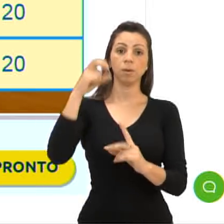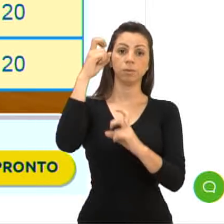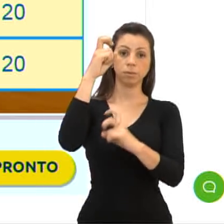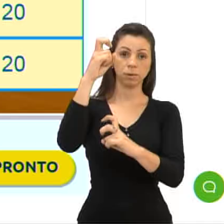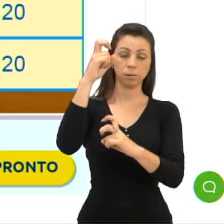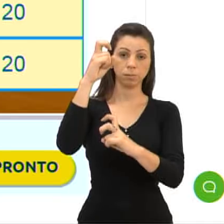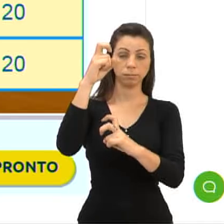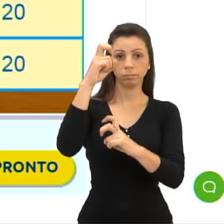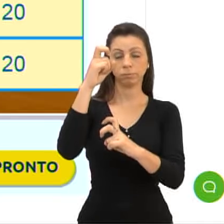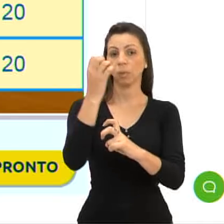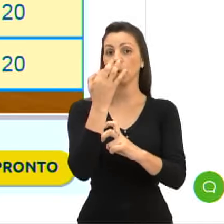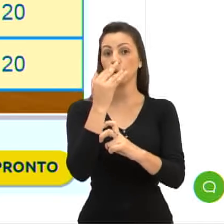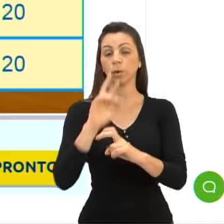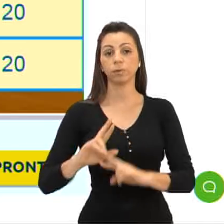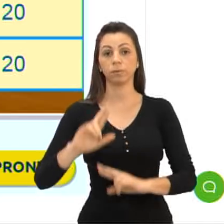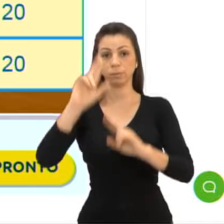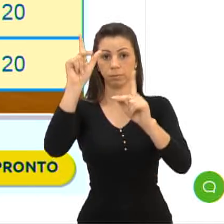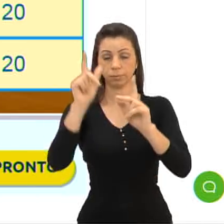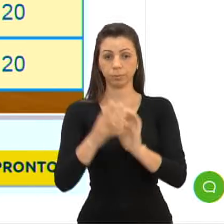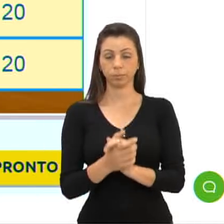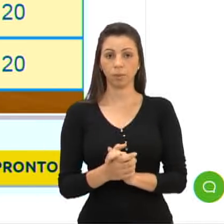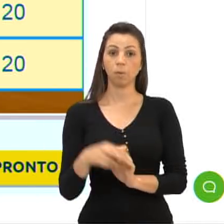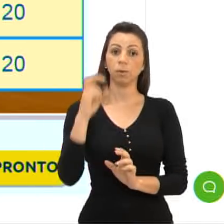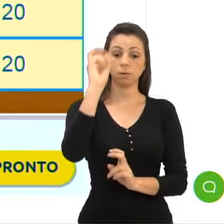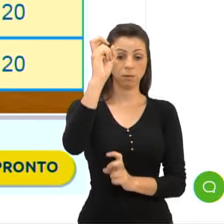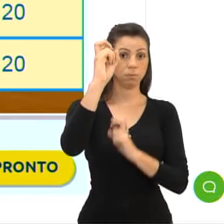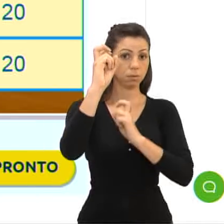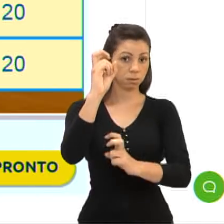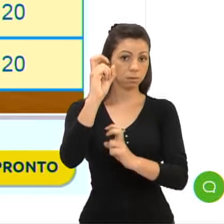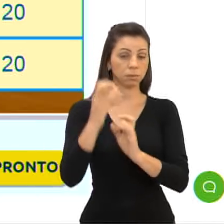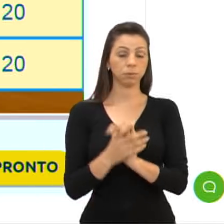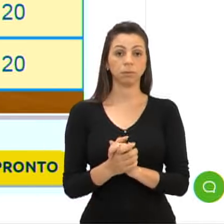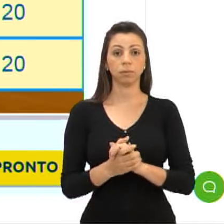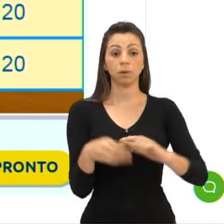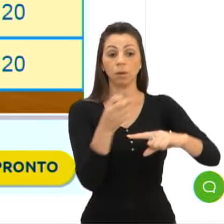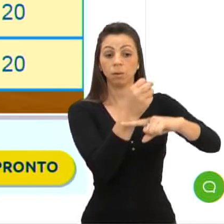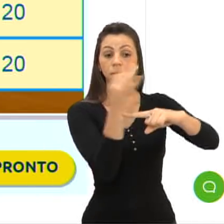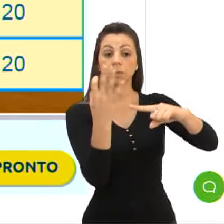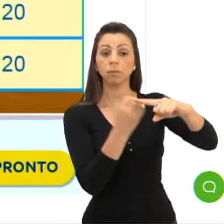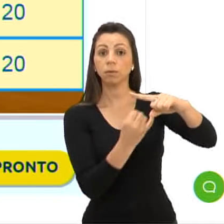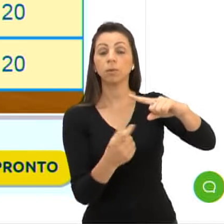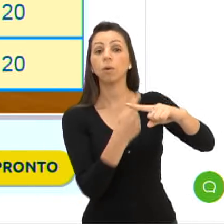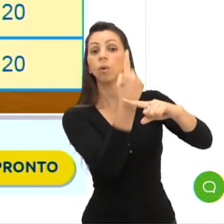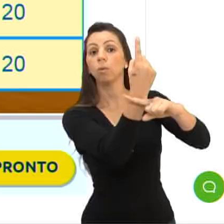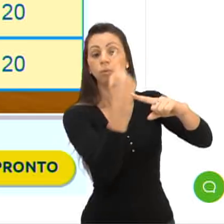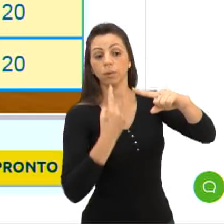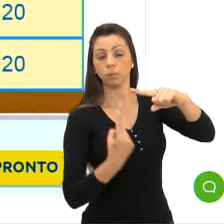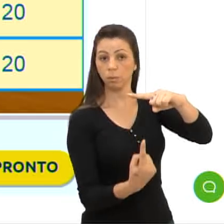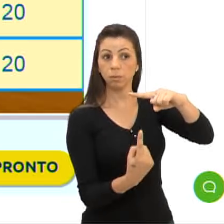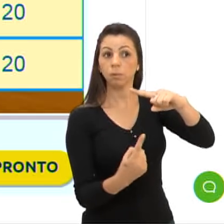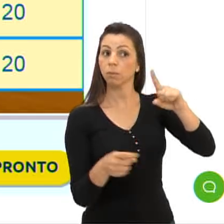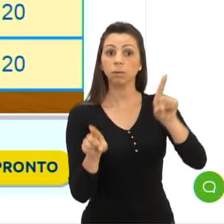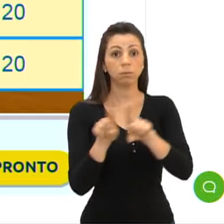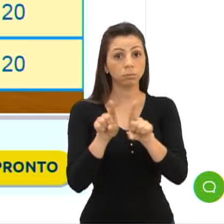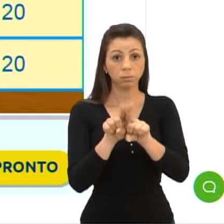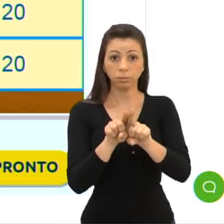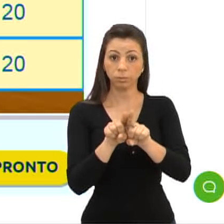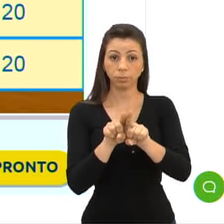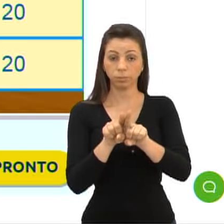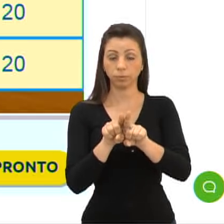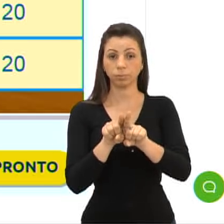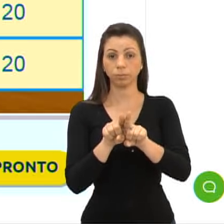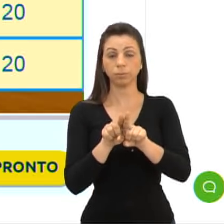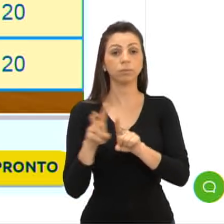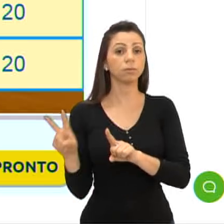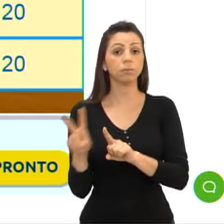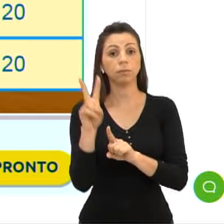cores diferentes, ficando 5 para 5. A razão de 1 para 1 seria o mesmo